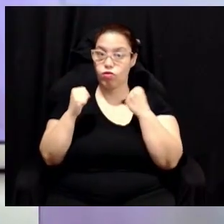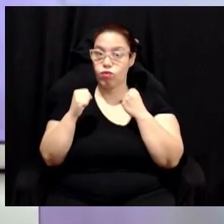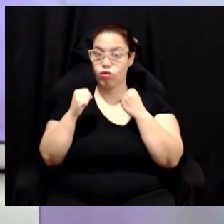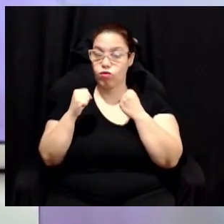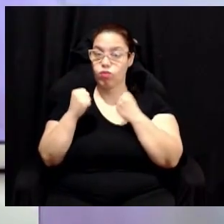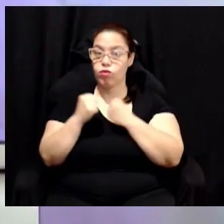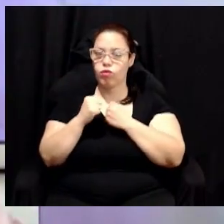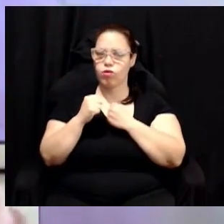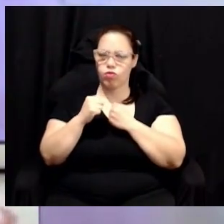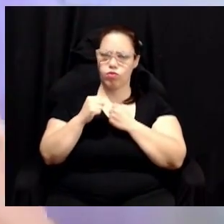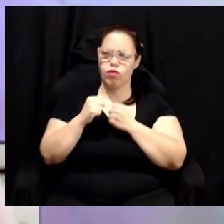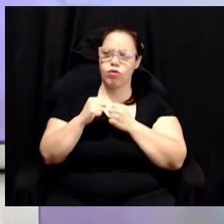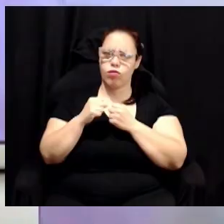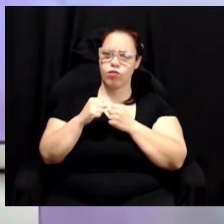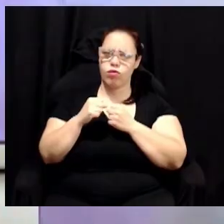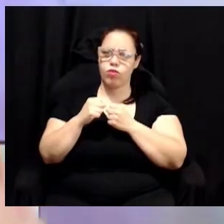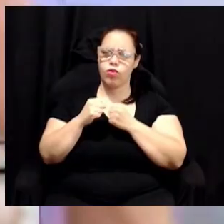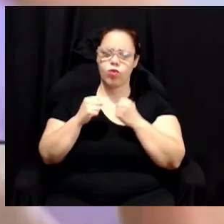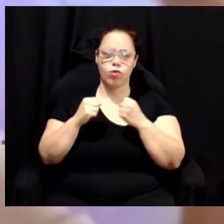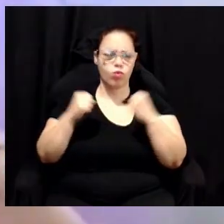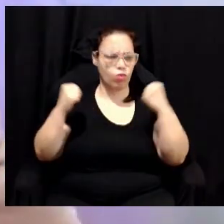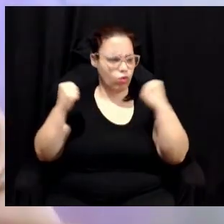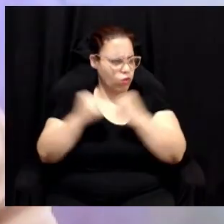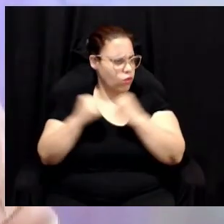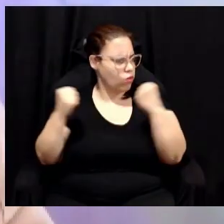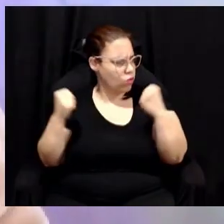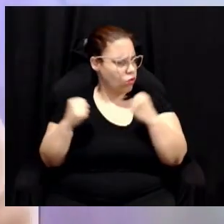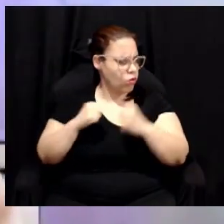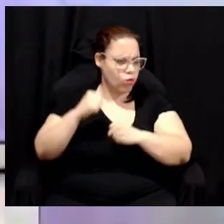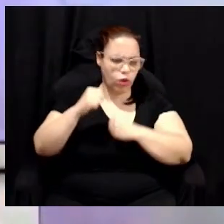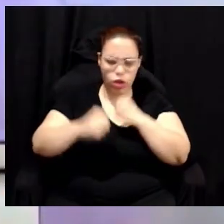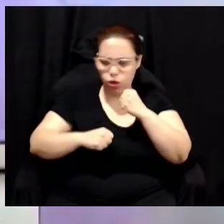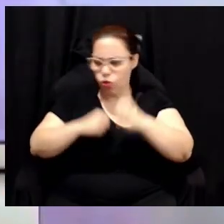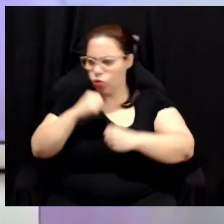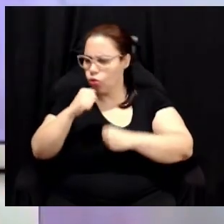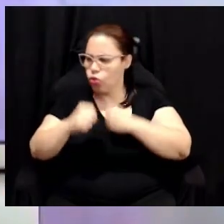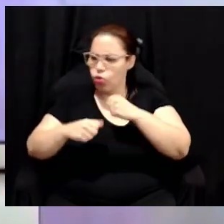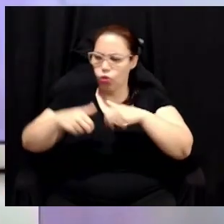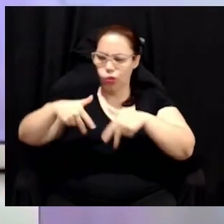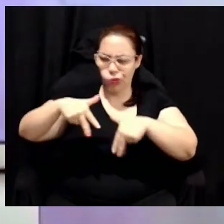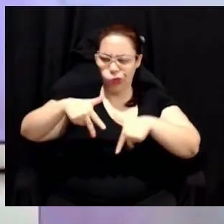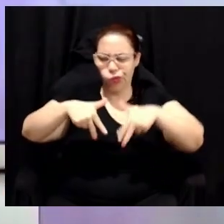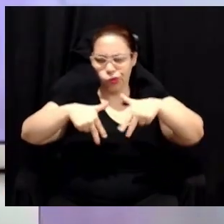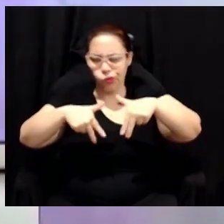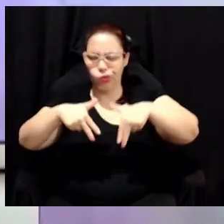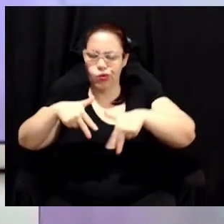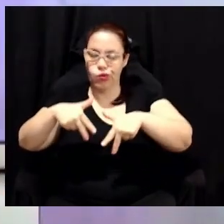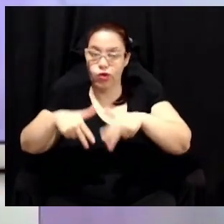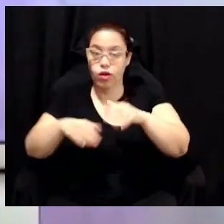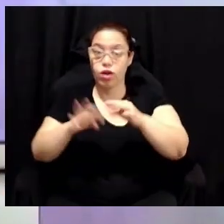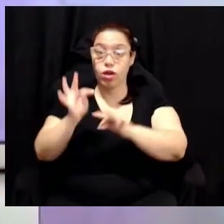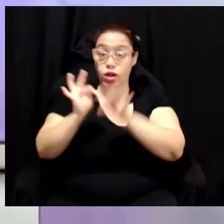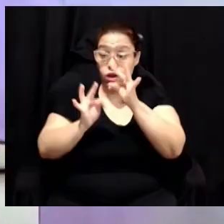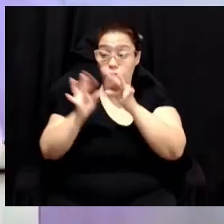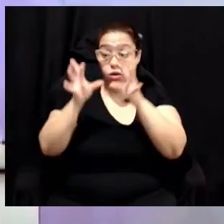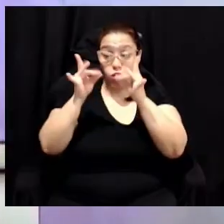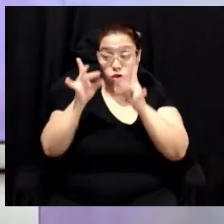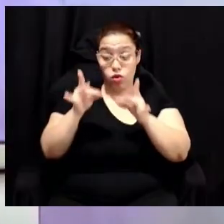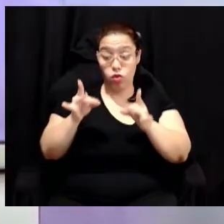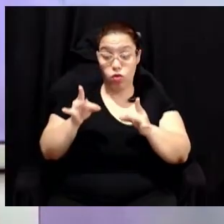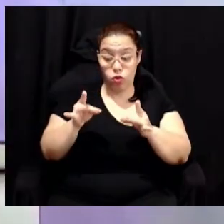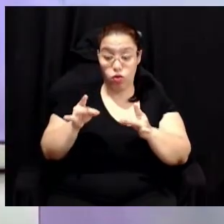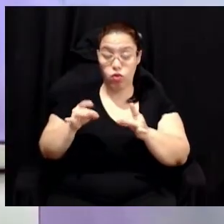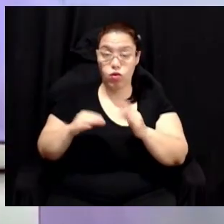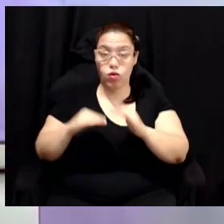de alta intensidade, com movimentos do seu corpo, pode ser corrida, pode ser no pedal, só que tem uma técnica específica,